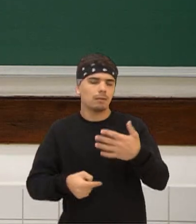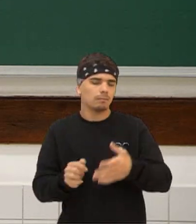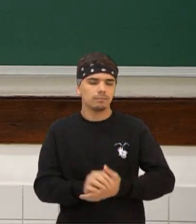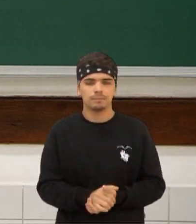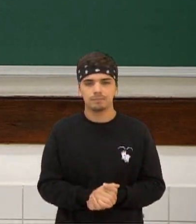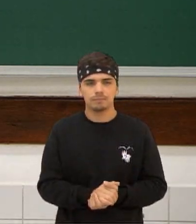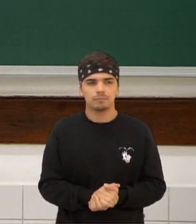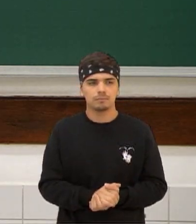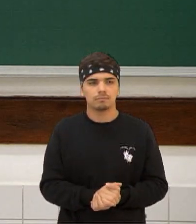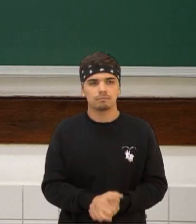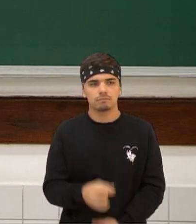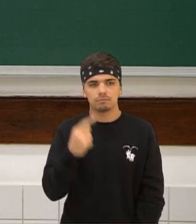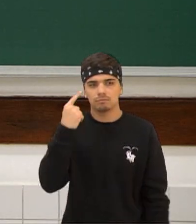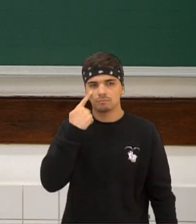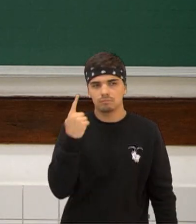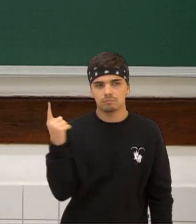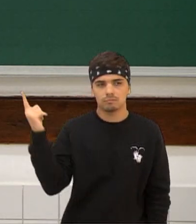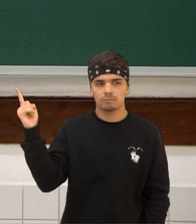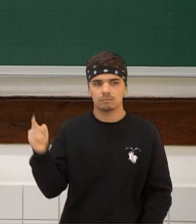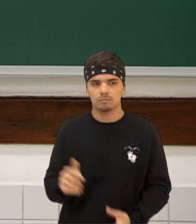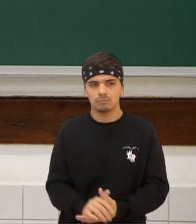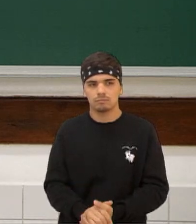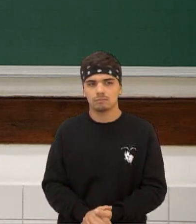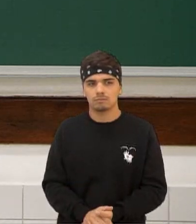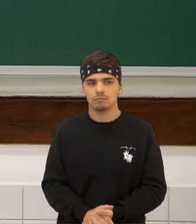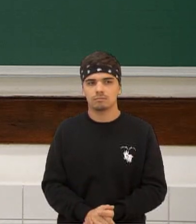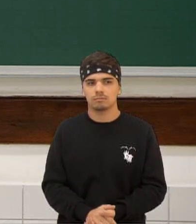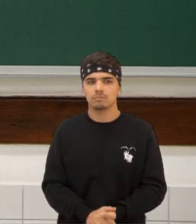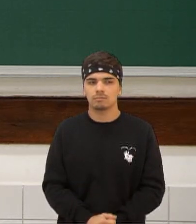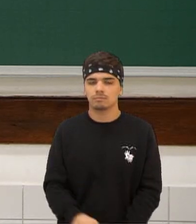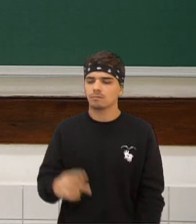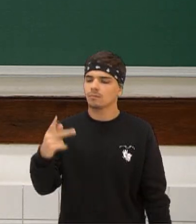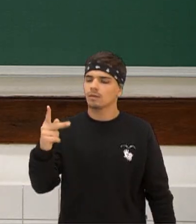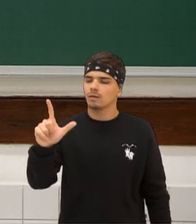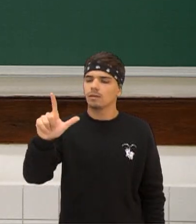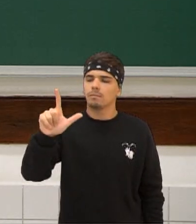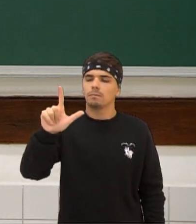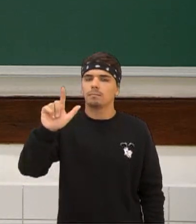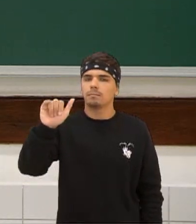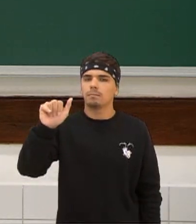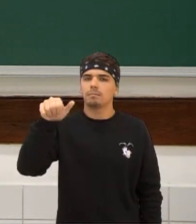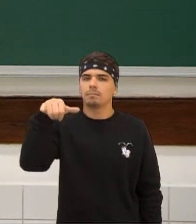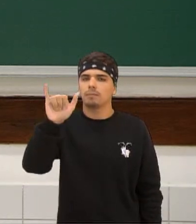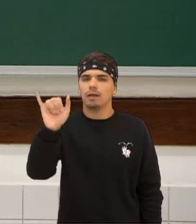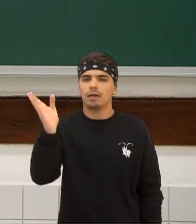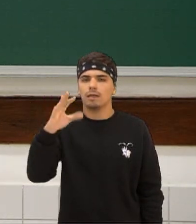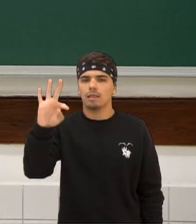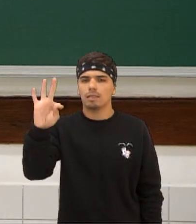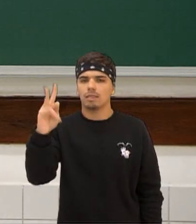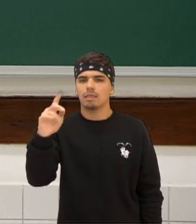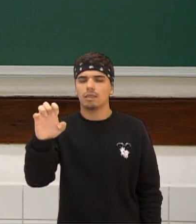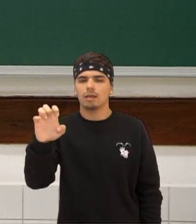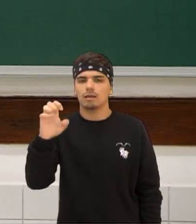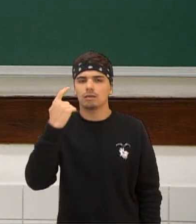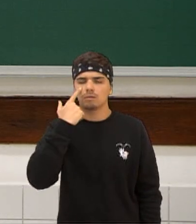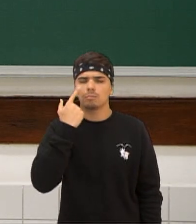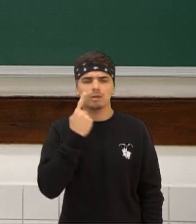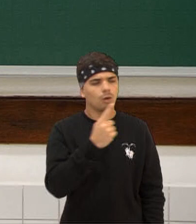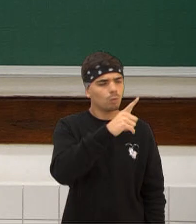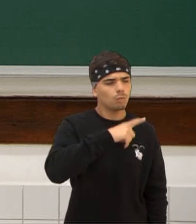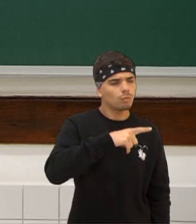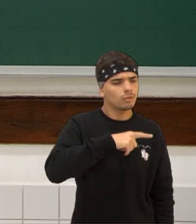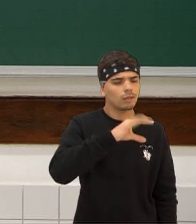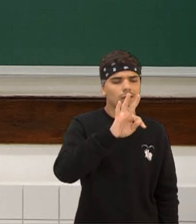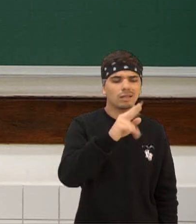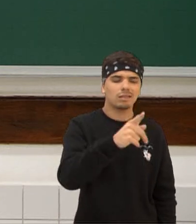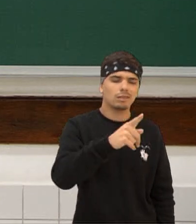Basketball isso daqui usei Play some Guitar O que será que nesse daqui não tem o artigo e